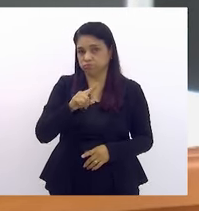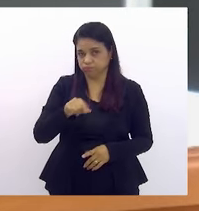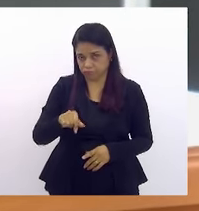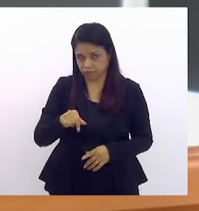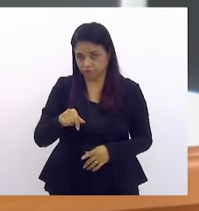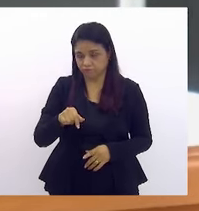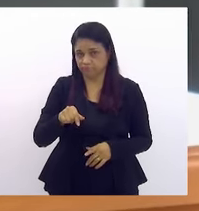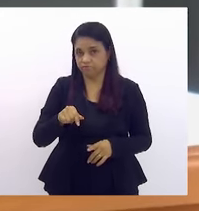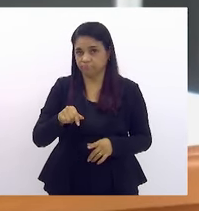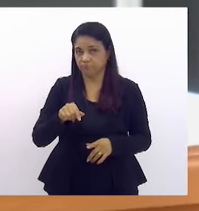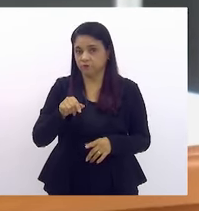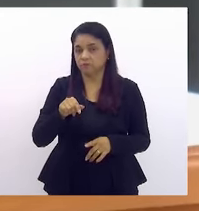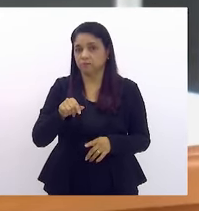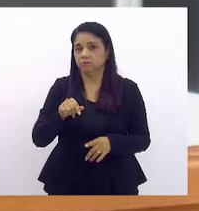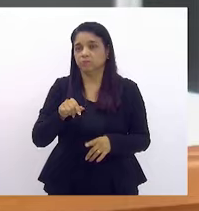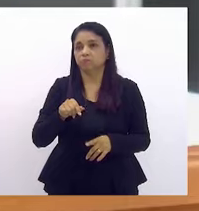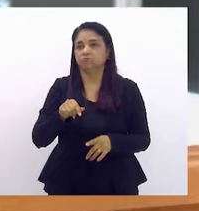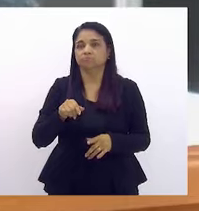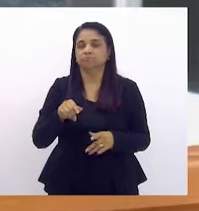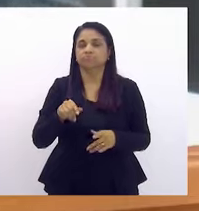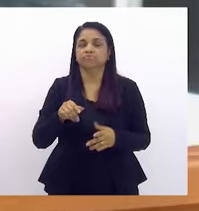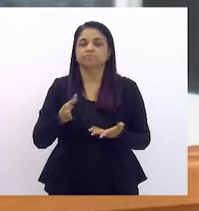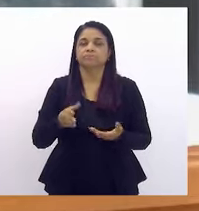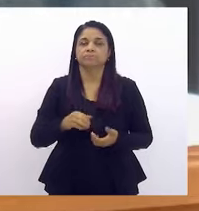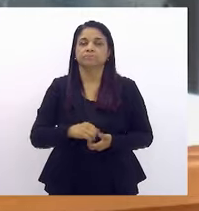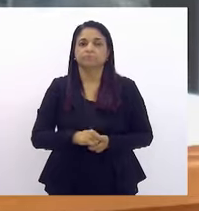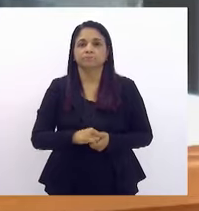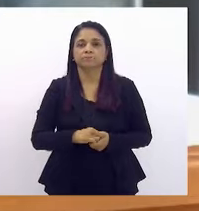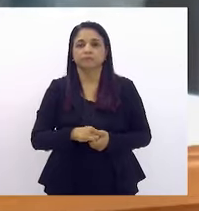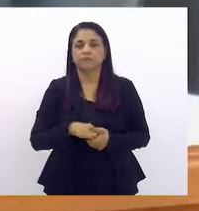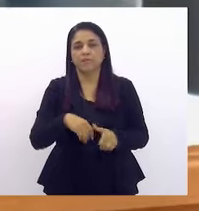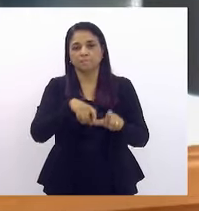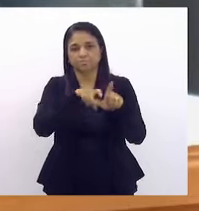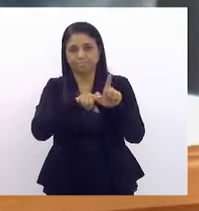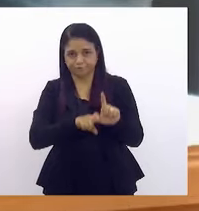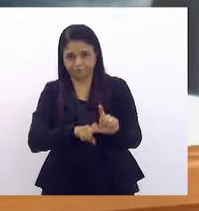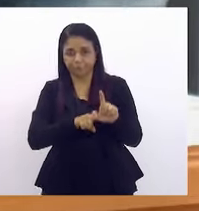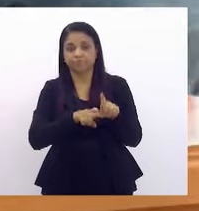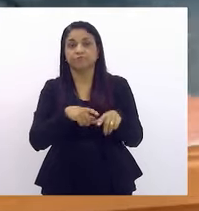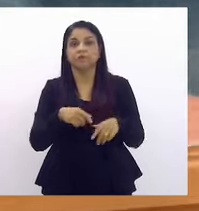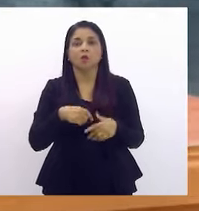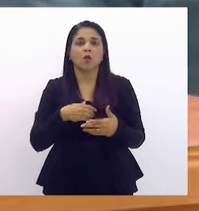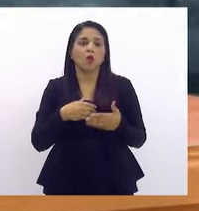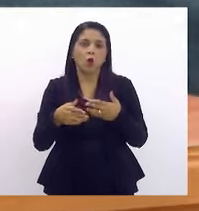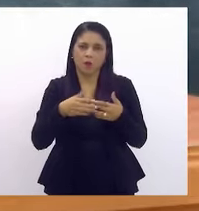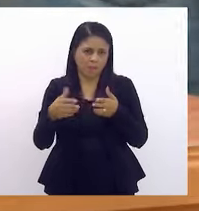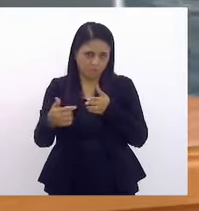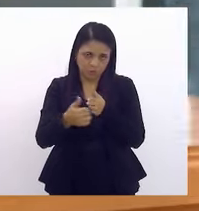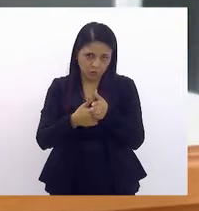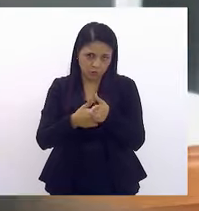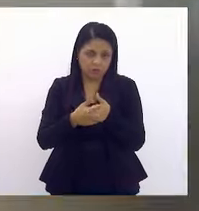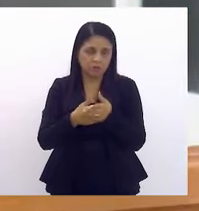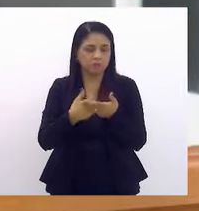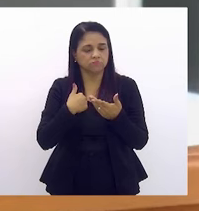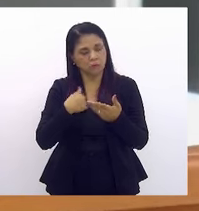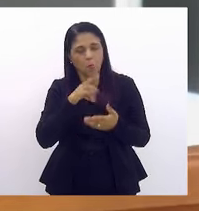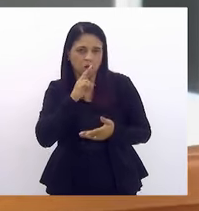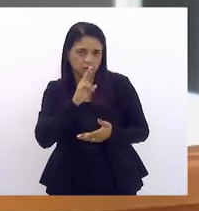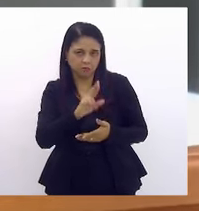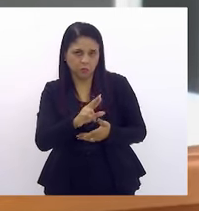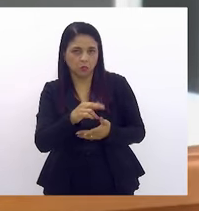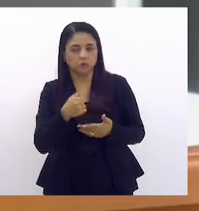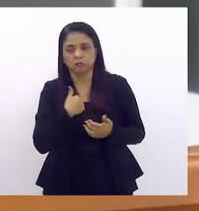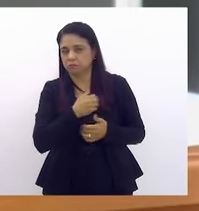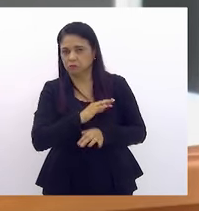estão com status de baixa processual. Então, qualquer pergunta será muito bem-vinda com